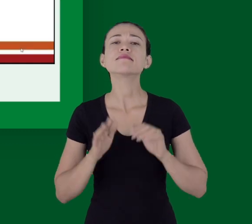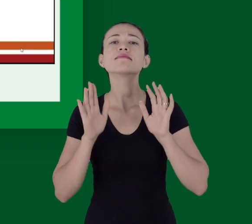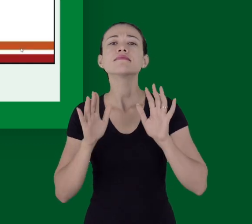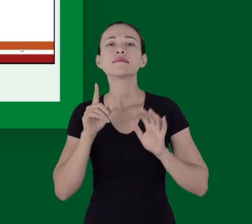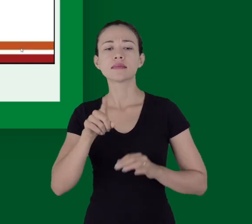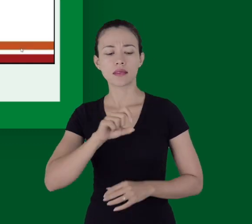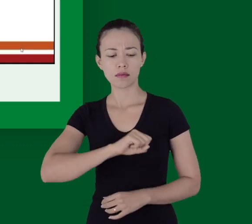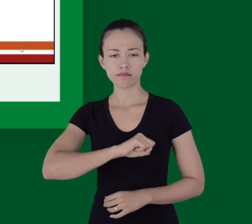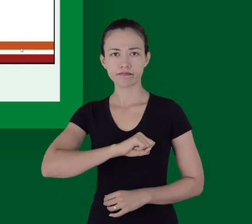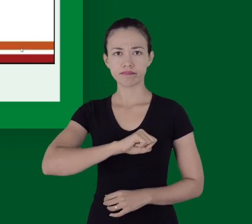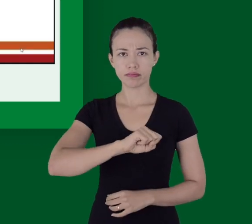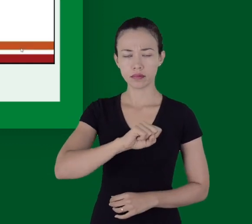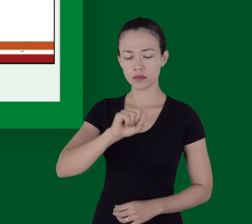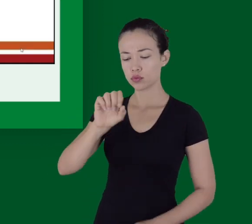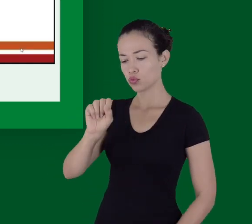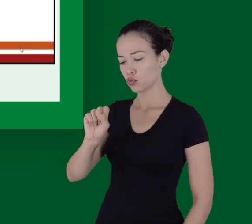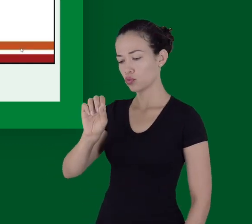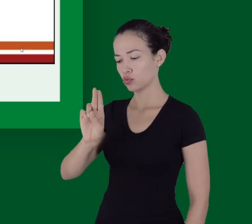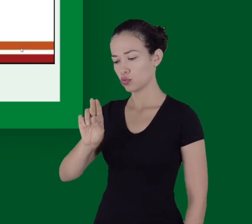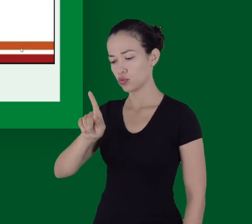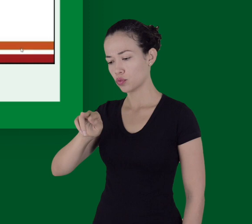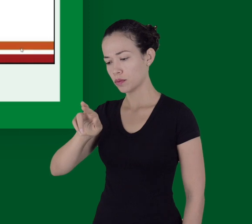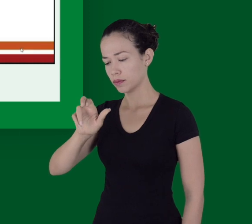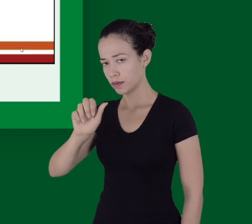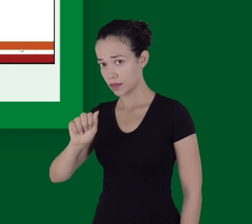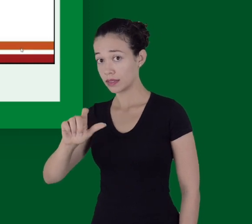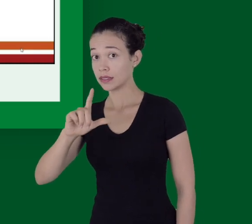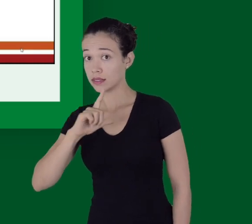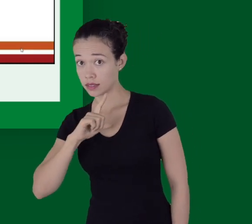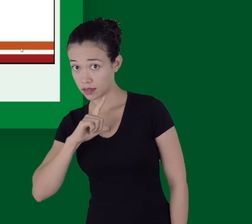qual a diferença do infarto sem supra e o infarto com supra?